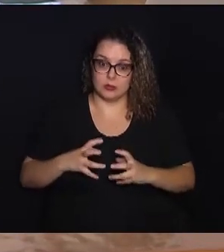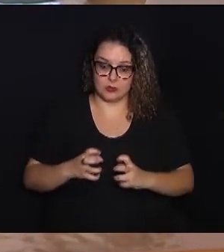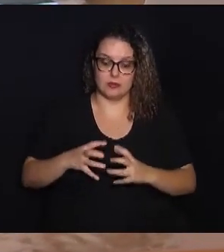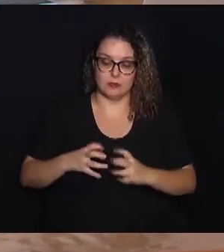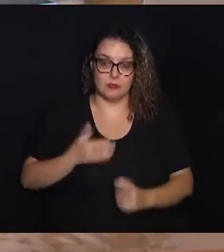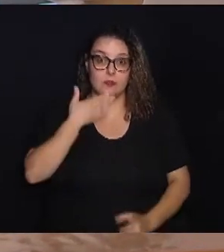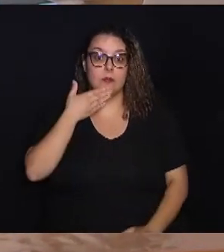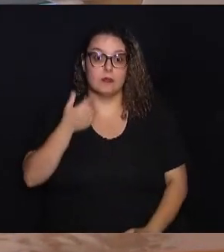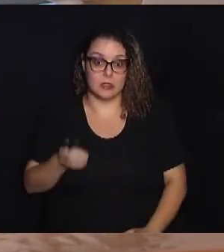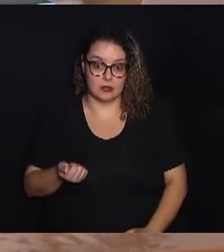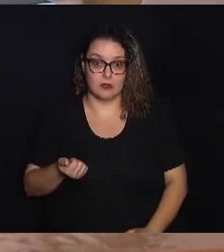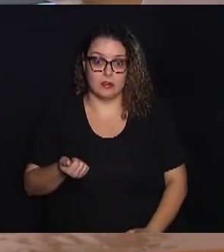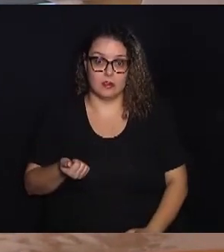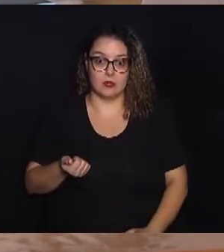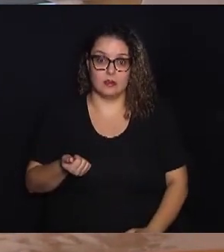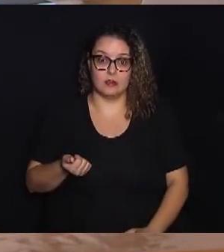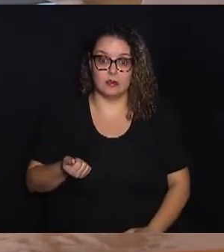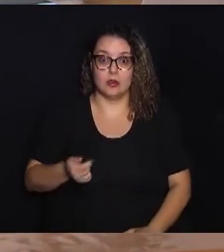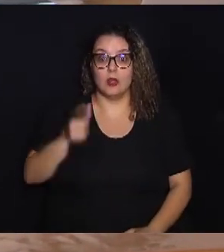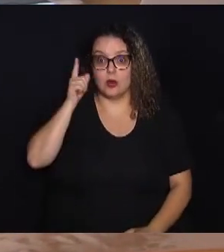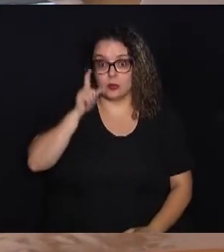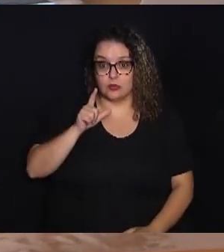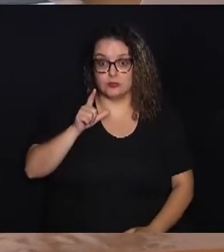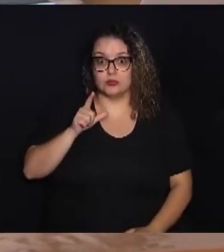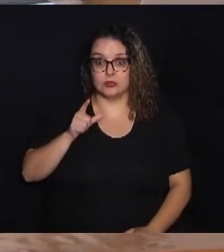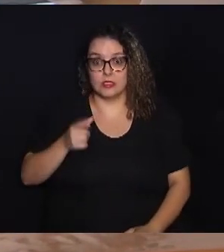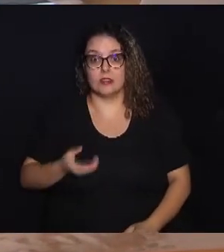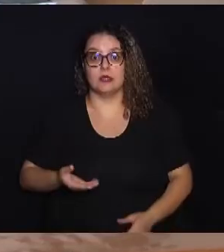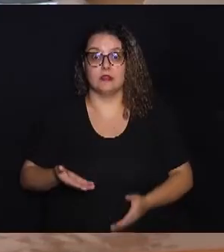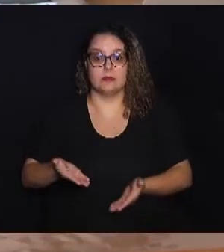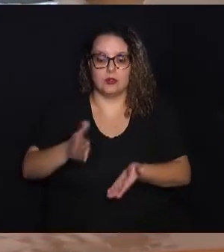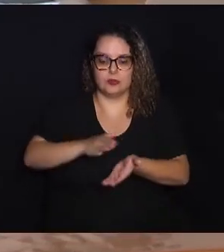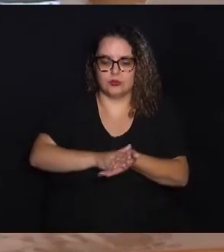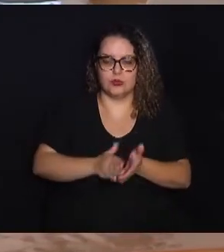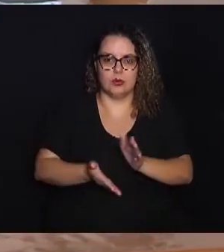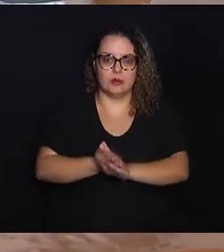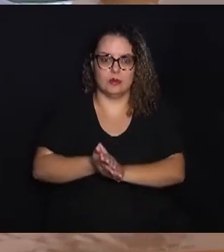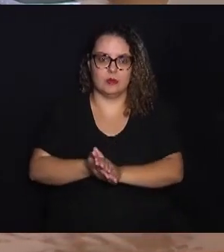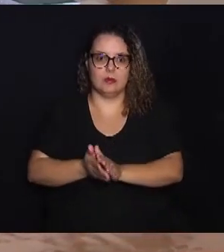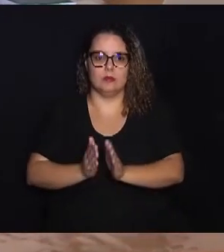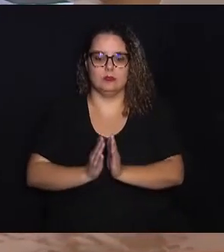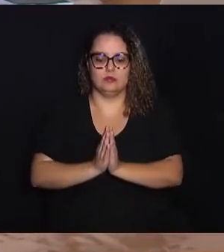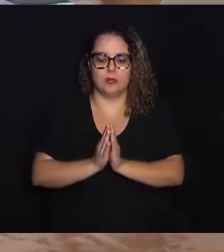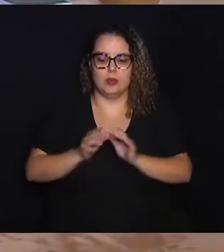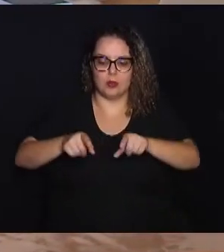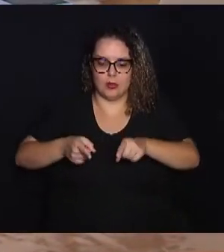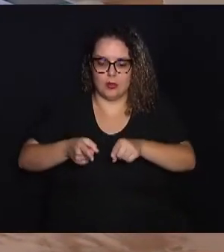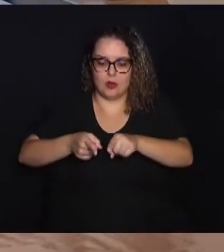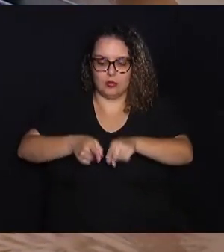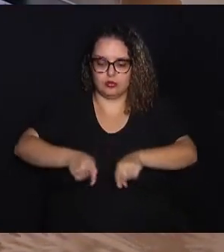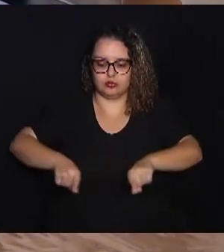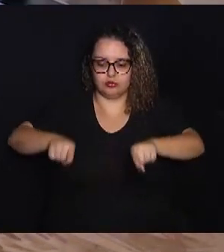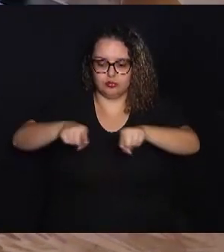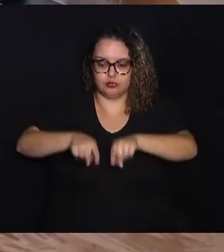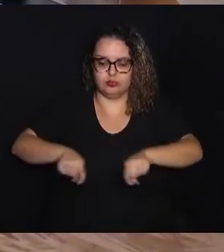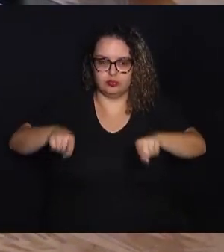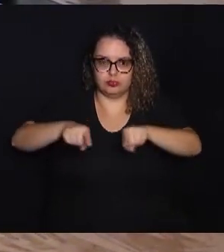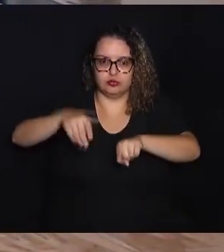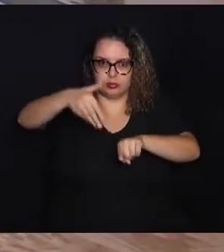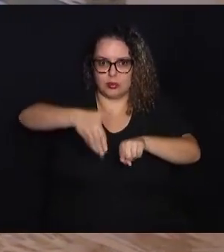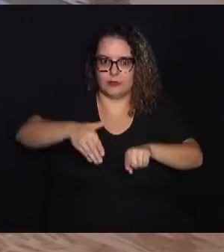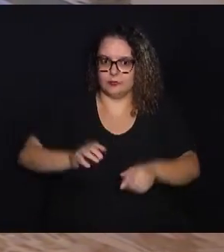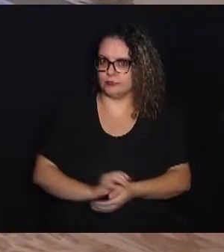A gente começa com o rolo porque o bloco ele vem bem duro. Tá. E a abertura da máquina não permite a